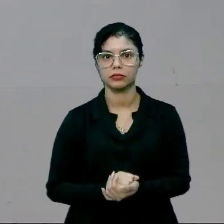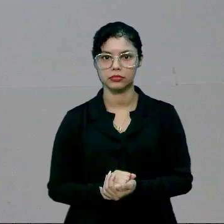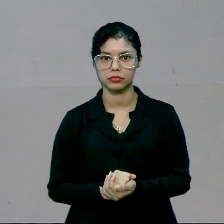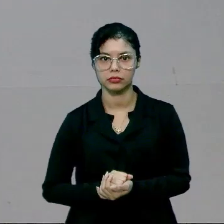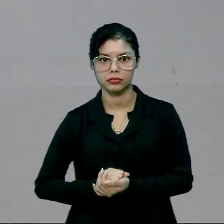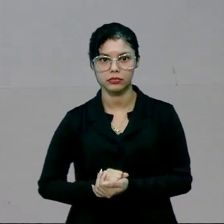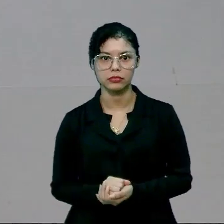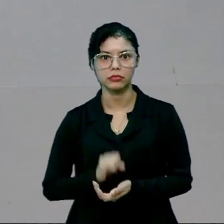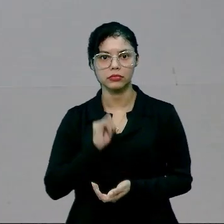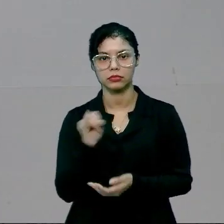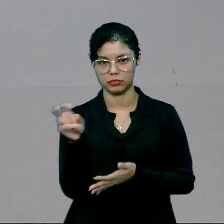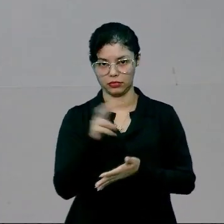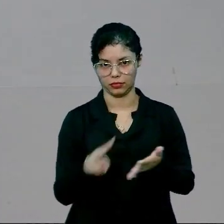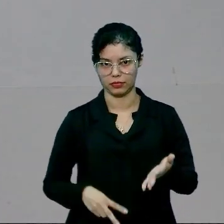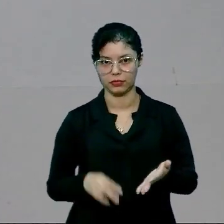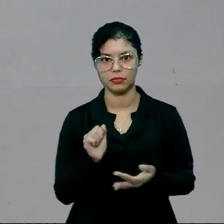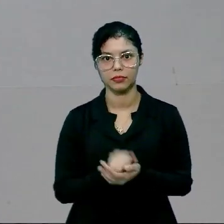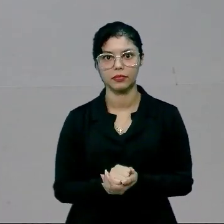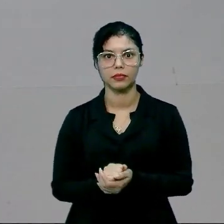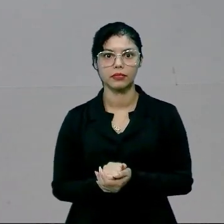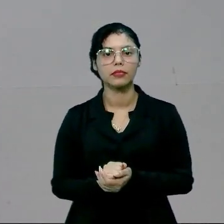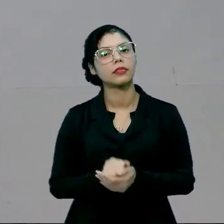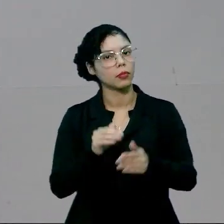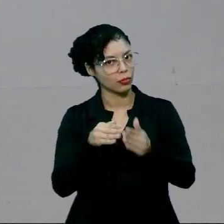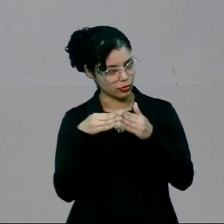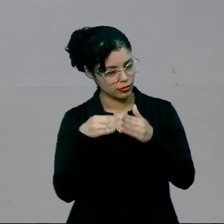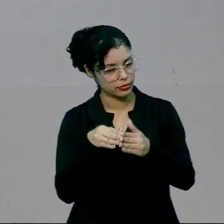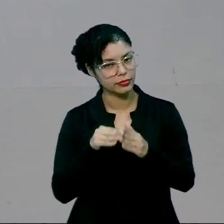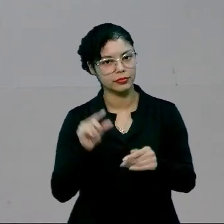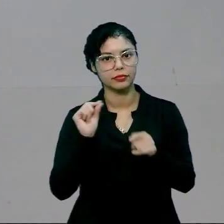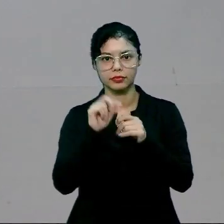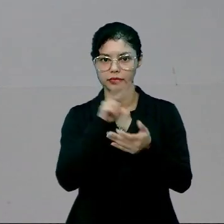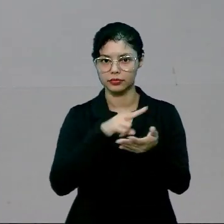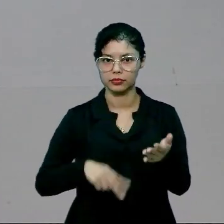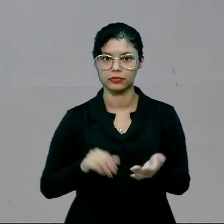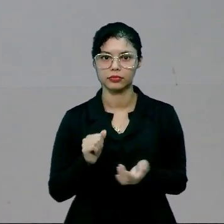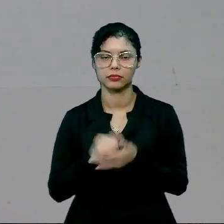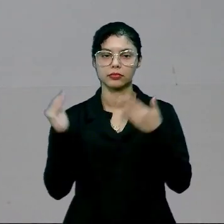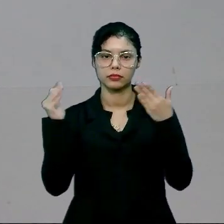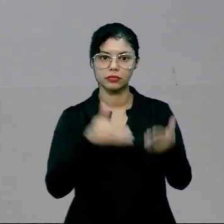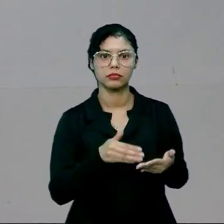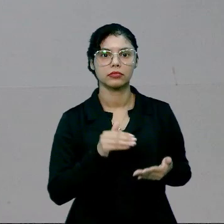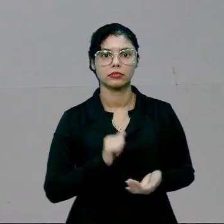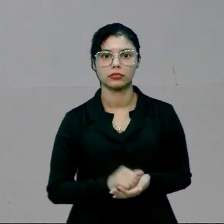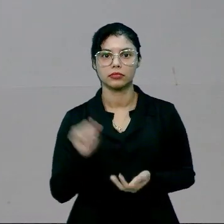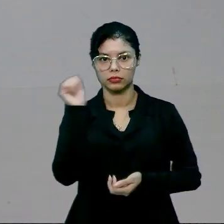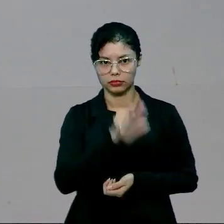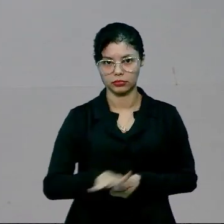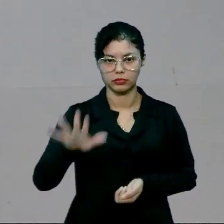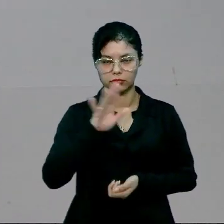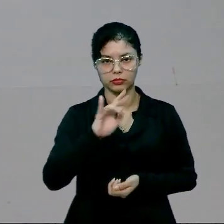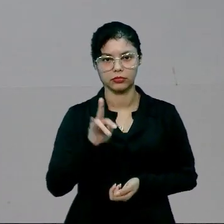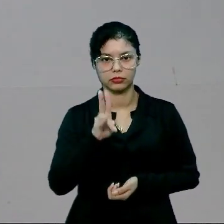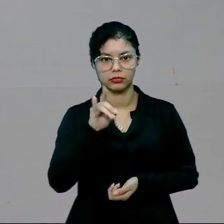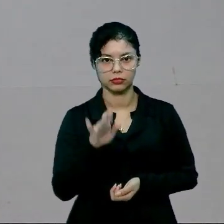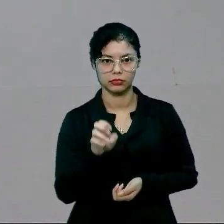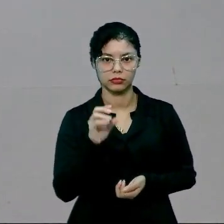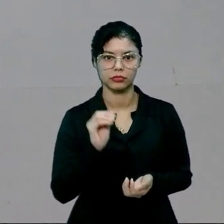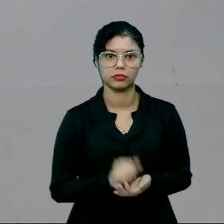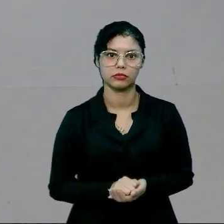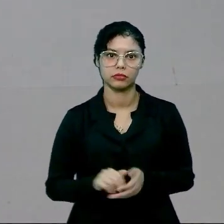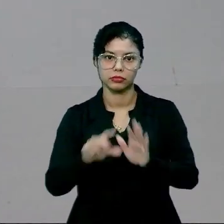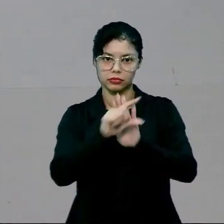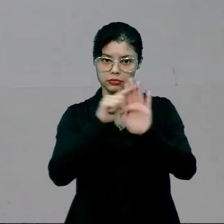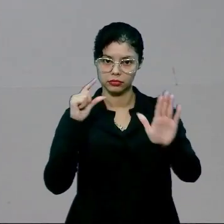da obra. Então, se você não leu, por gentileza, faz a leitura. Mas aí o foco de hoje aqui é no Jerônimo, tá? Eu trouxe